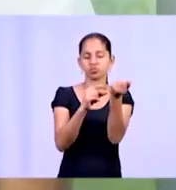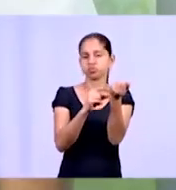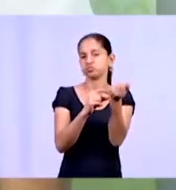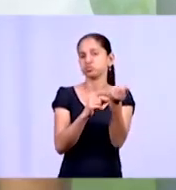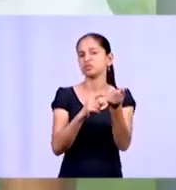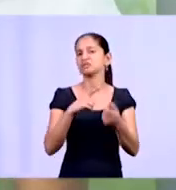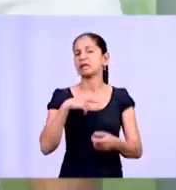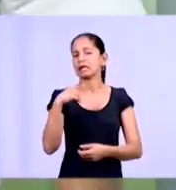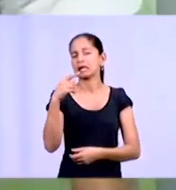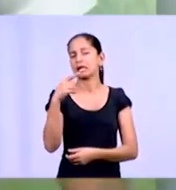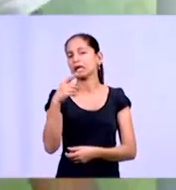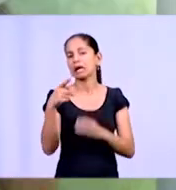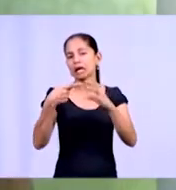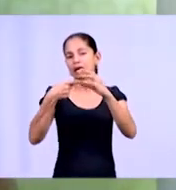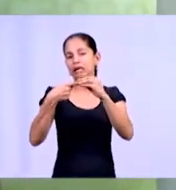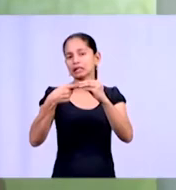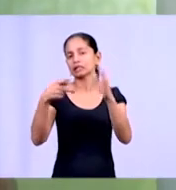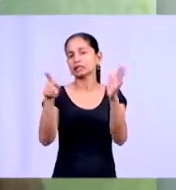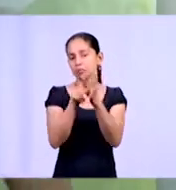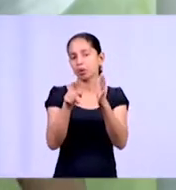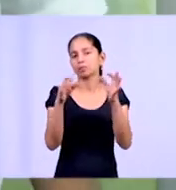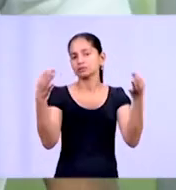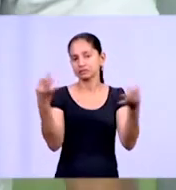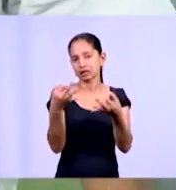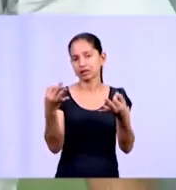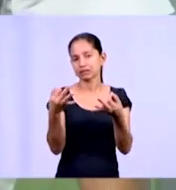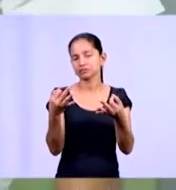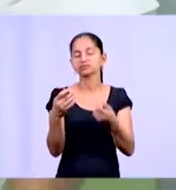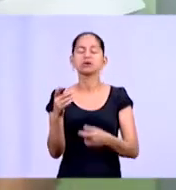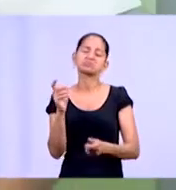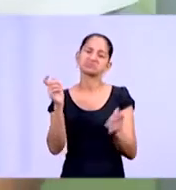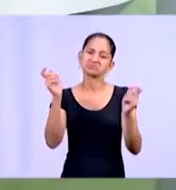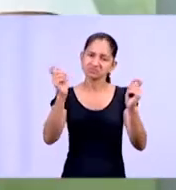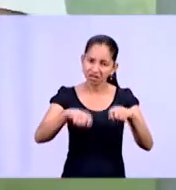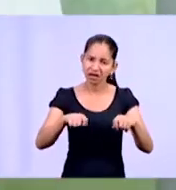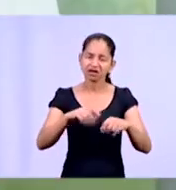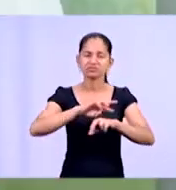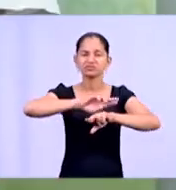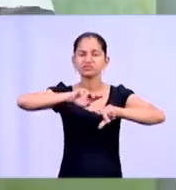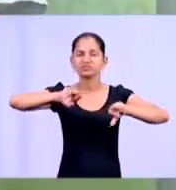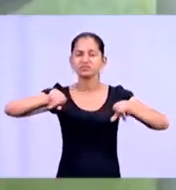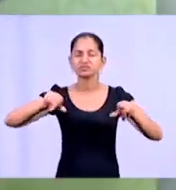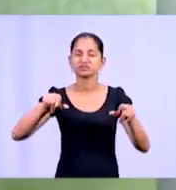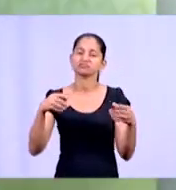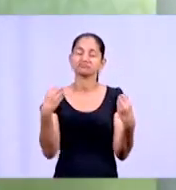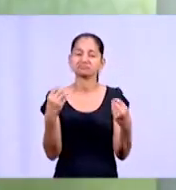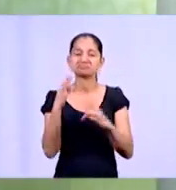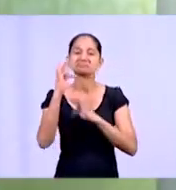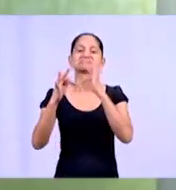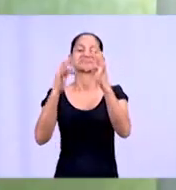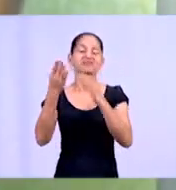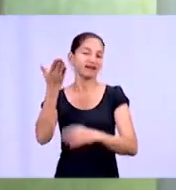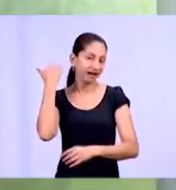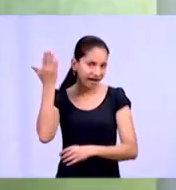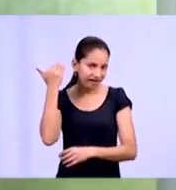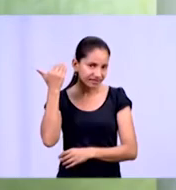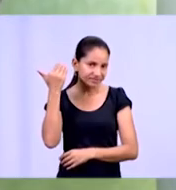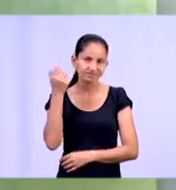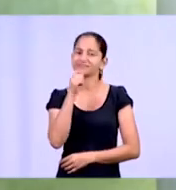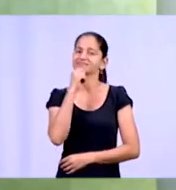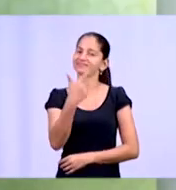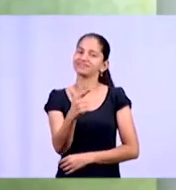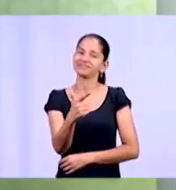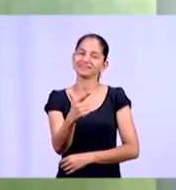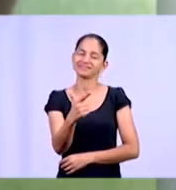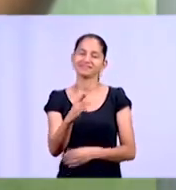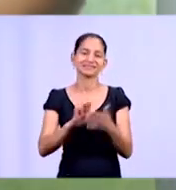uma caneta. Essa canetazinha eu consigo passar informação ali na lousa. Tenho várias maneiras de eu passar informação. Na época nós não tínhamos teclado, na